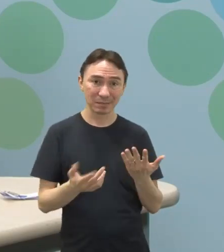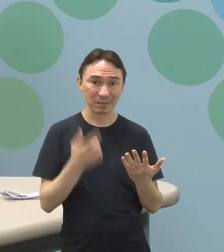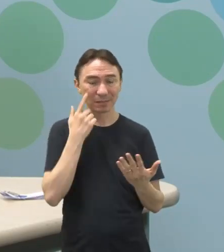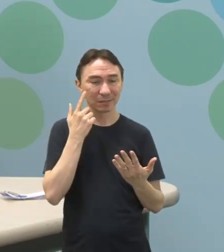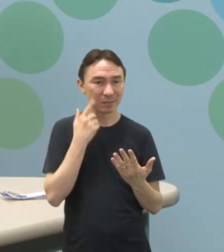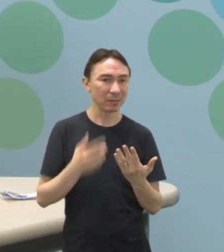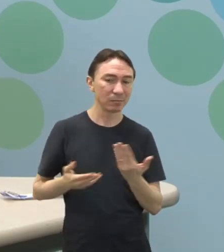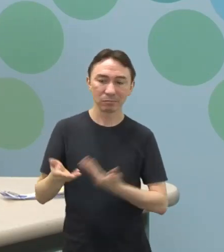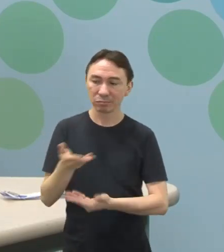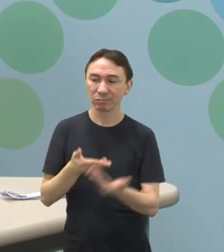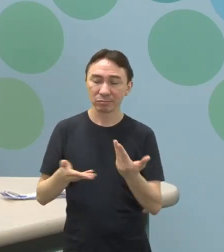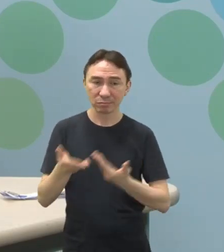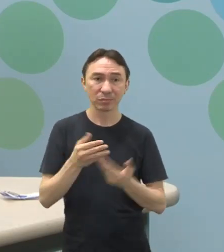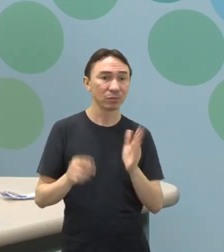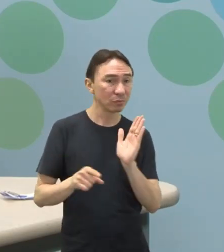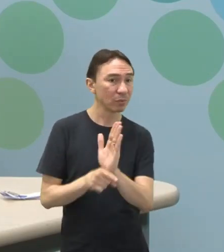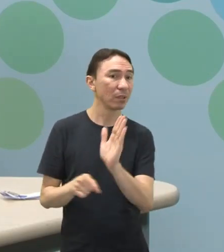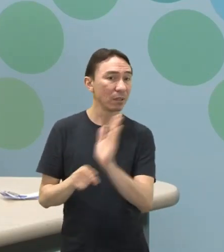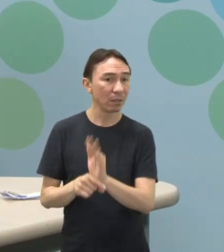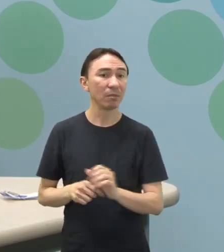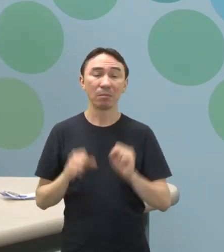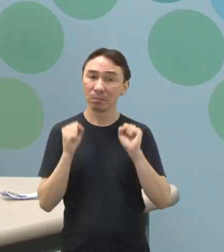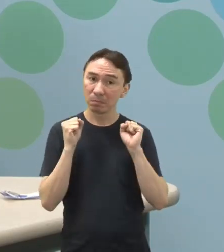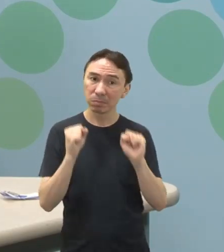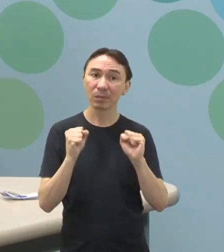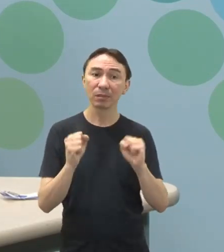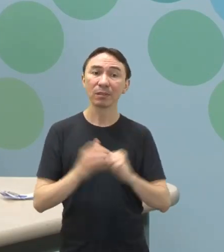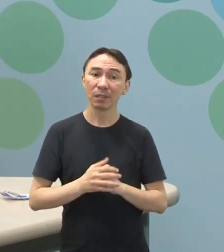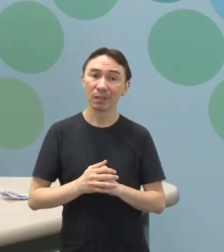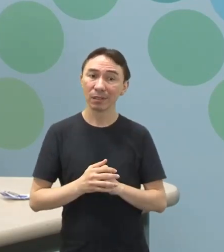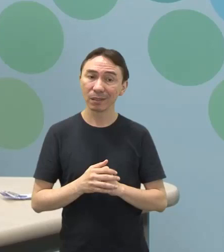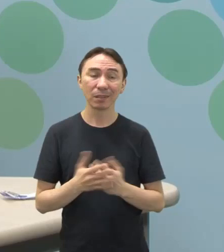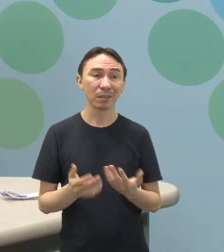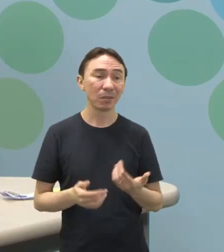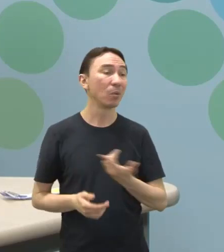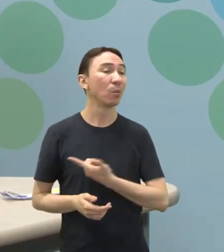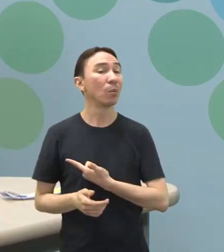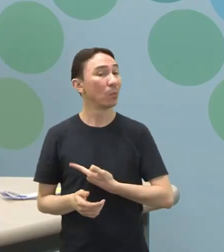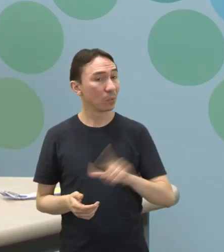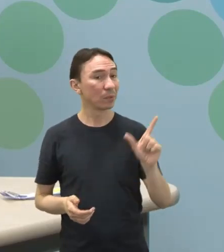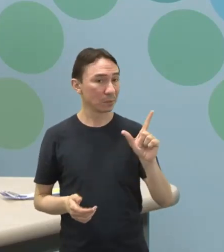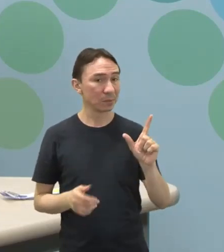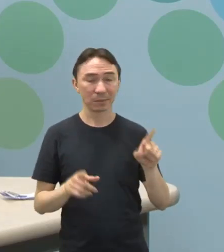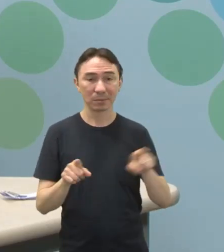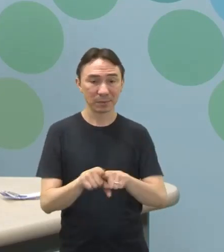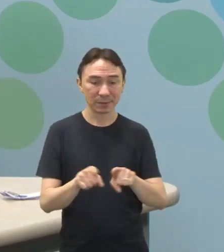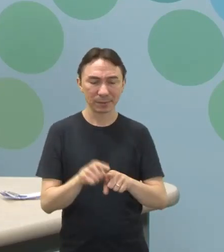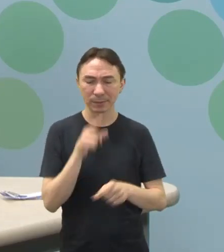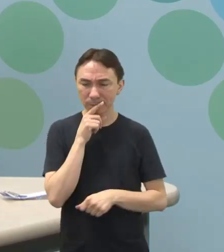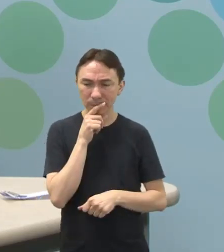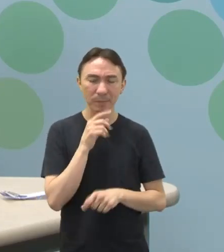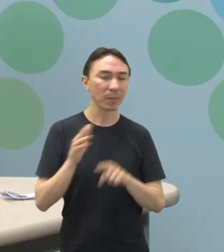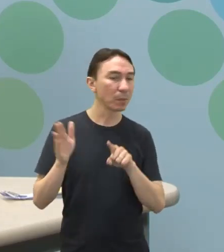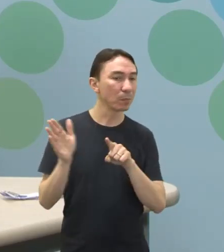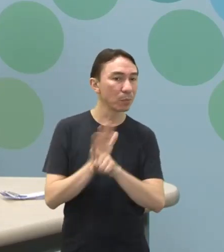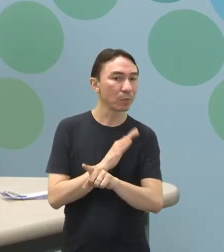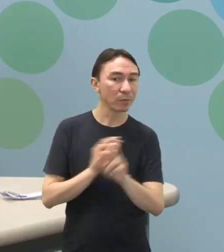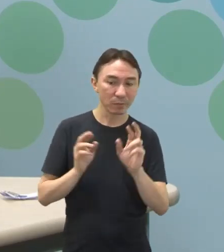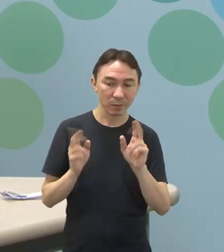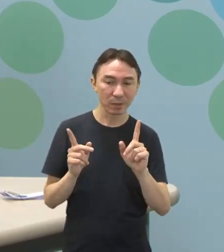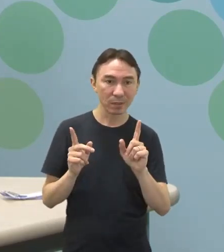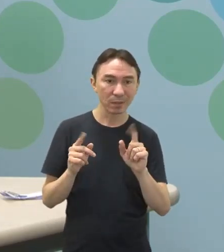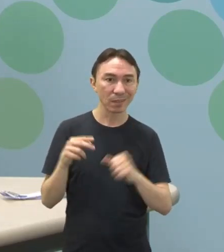processo Outro ponto de atenção é que como é uma abordagem diferente o estudante Pode não estar